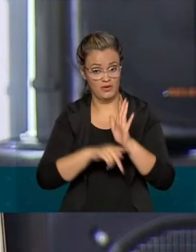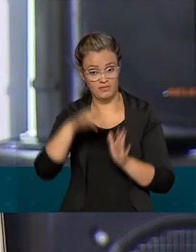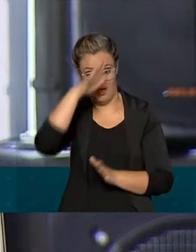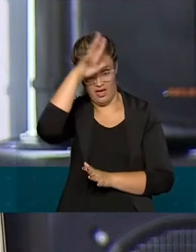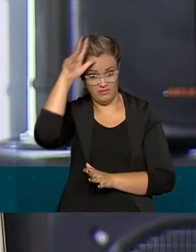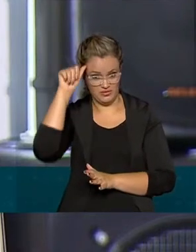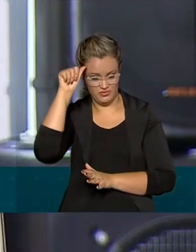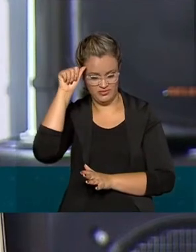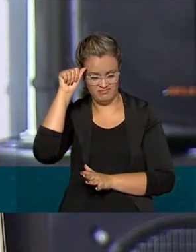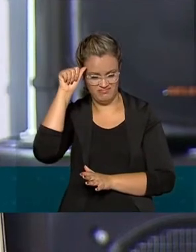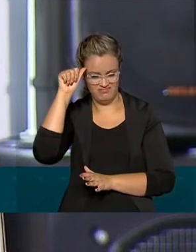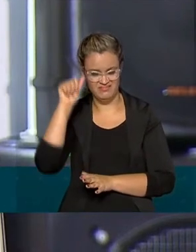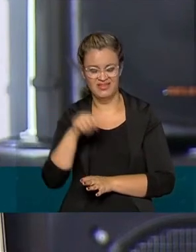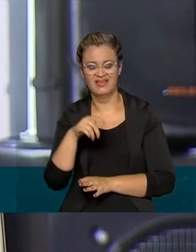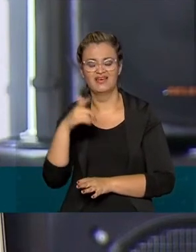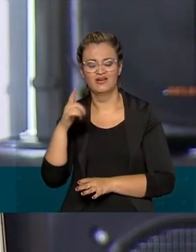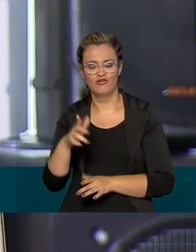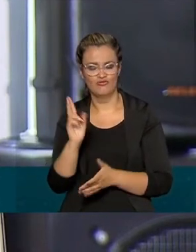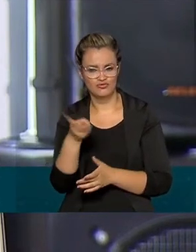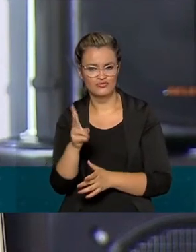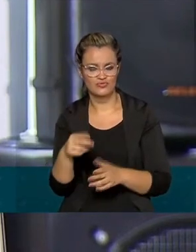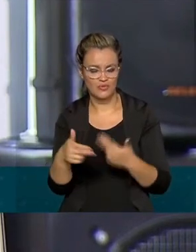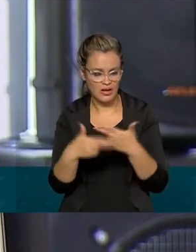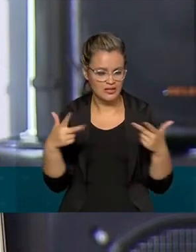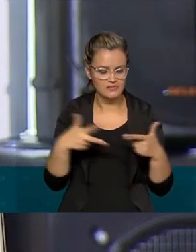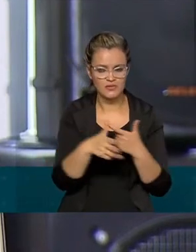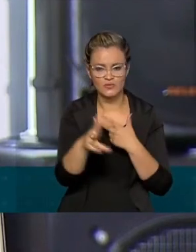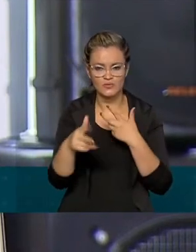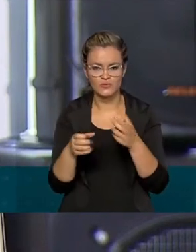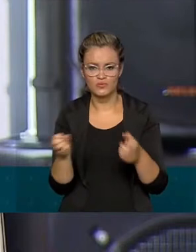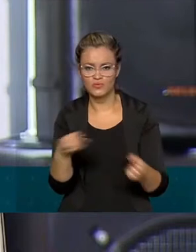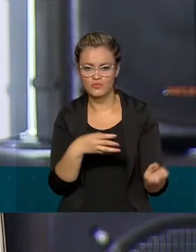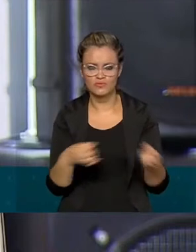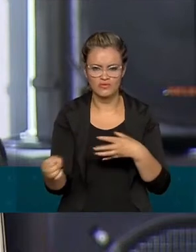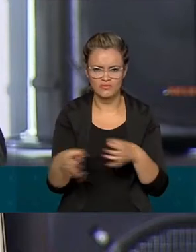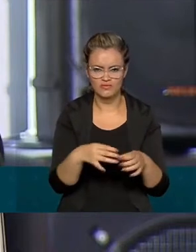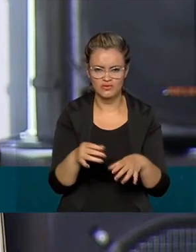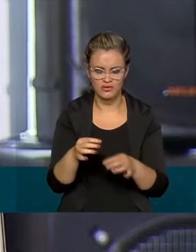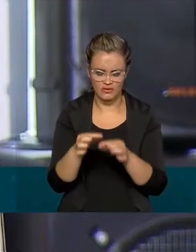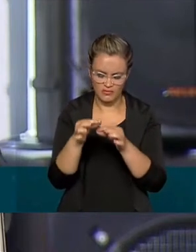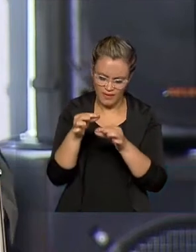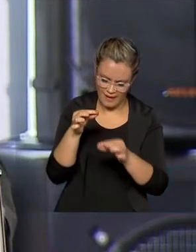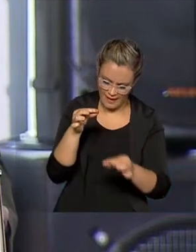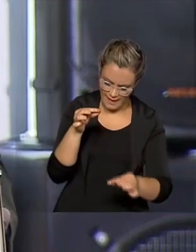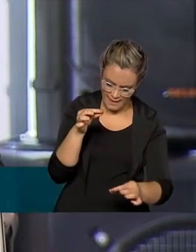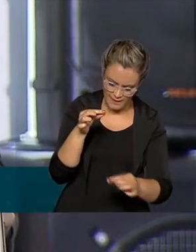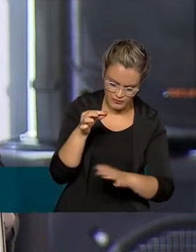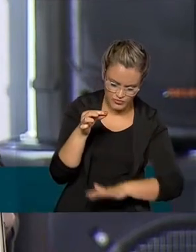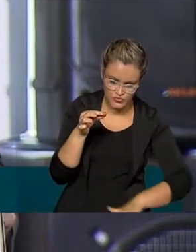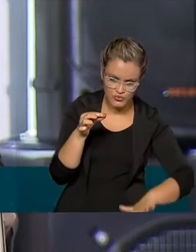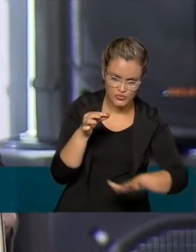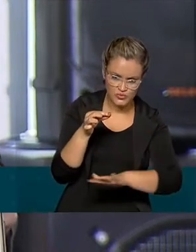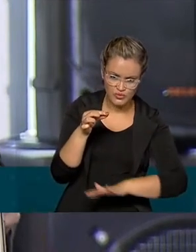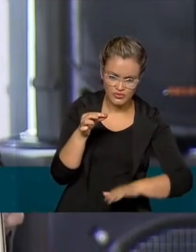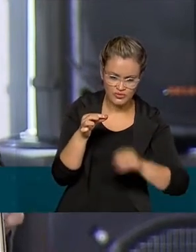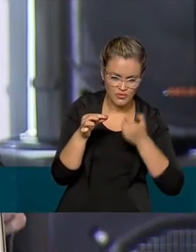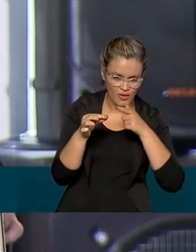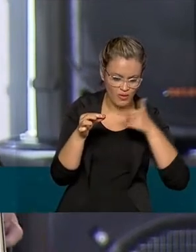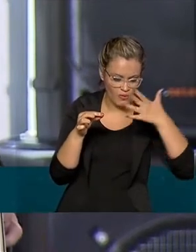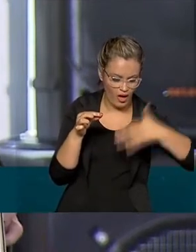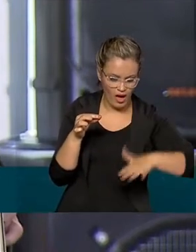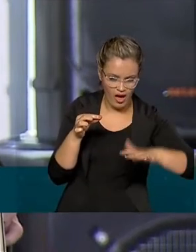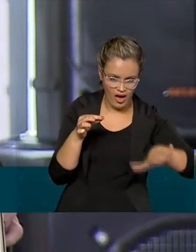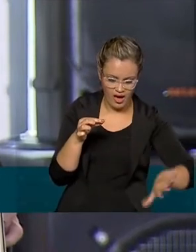Amazônia Conectada, prosseguiu-se no lançamento de cabos óticos subfluviais na calha dos principais rios